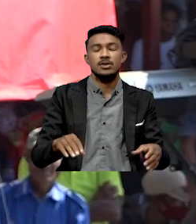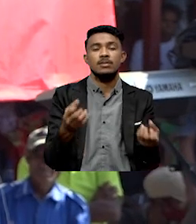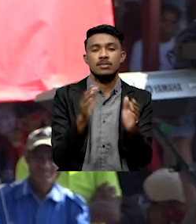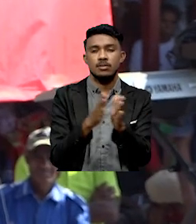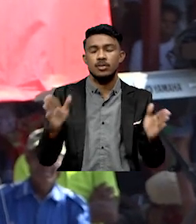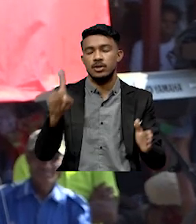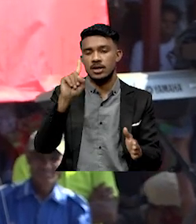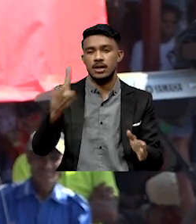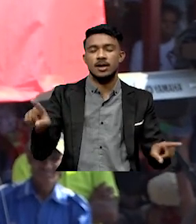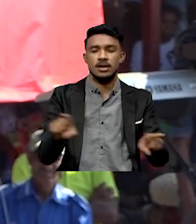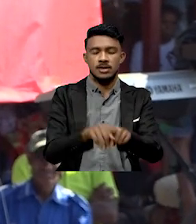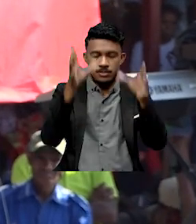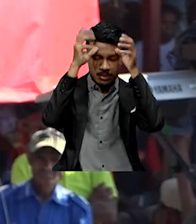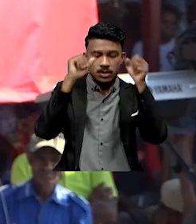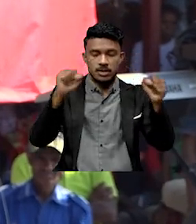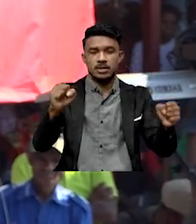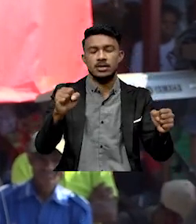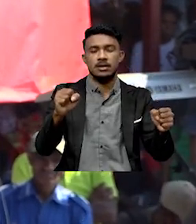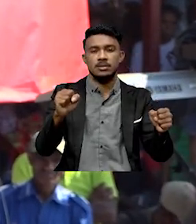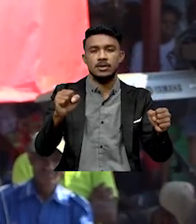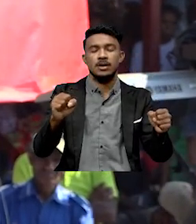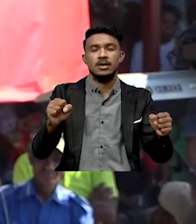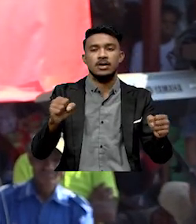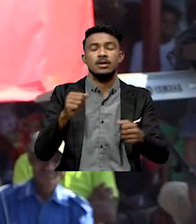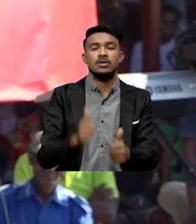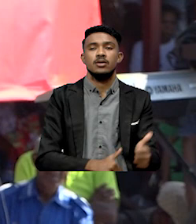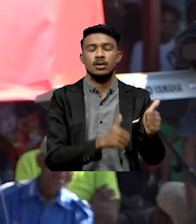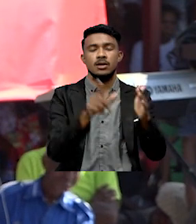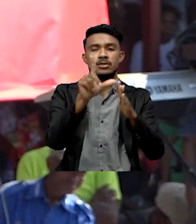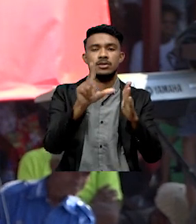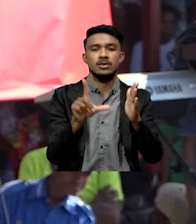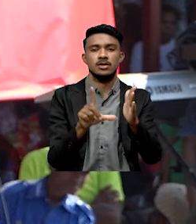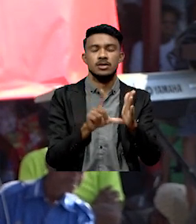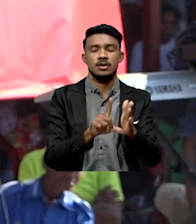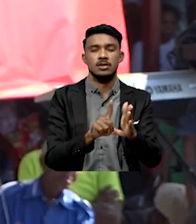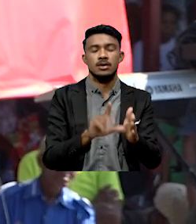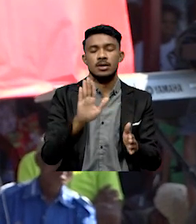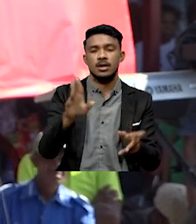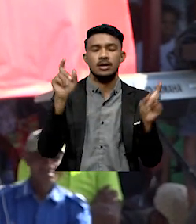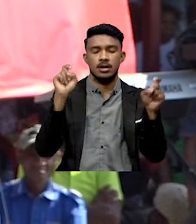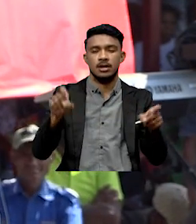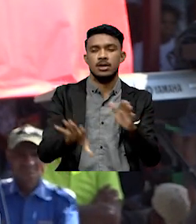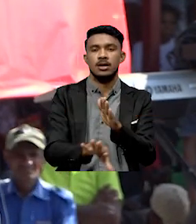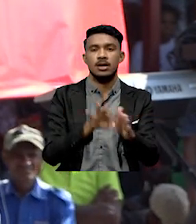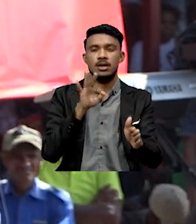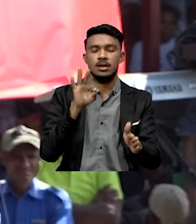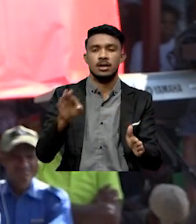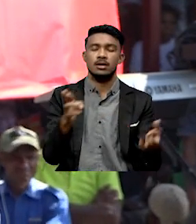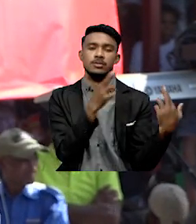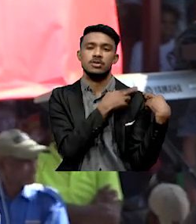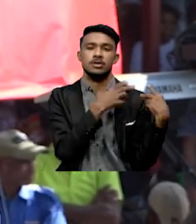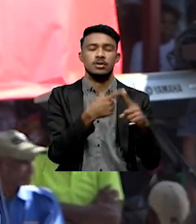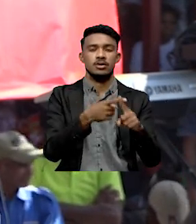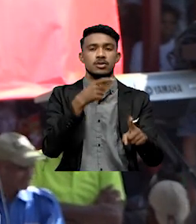sai presidente da república, tu é constituição, nia tem que reta nulo com legitimidade usi